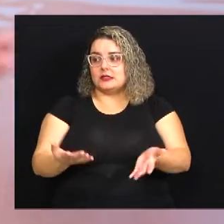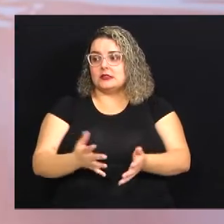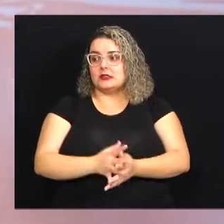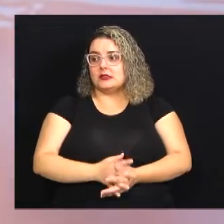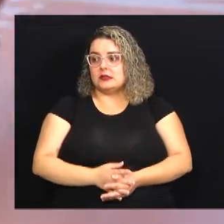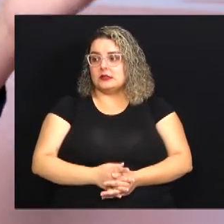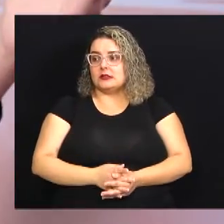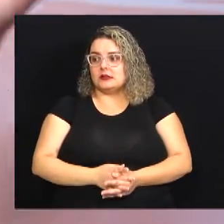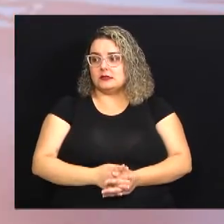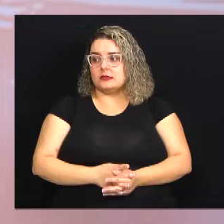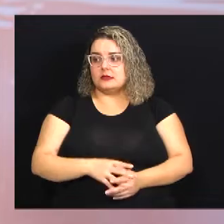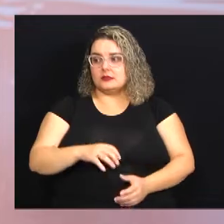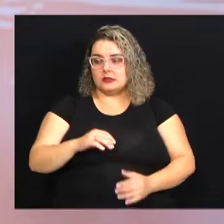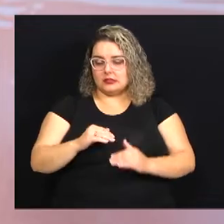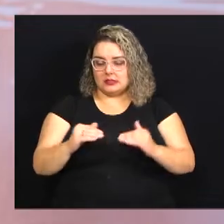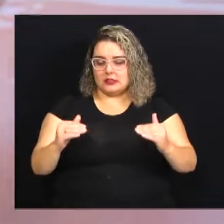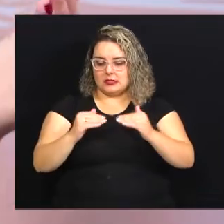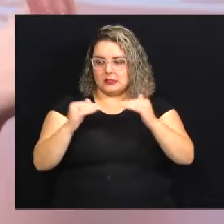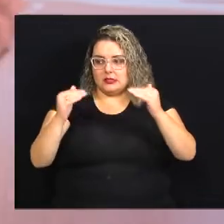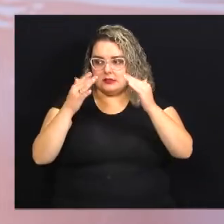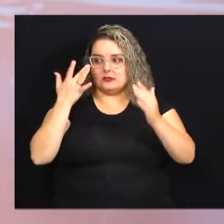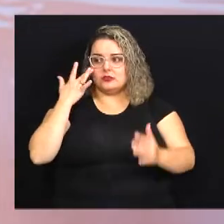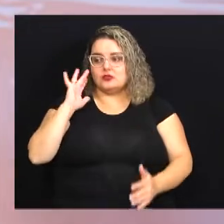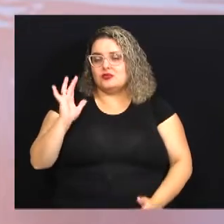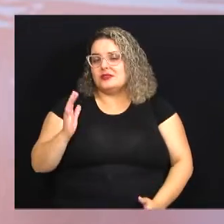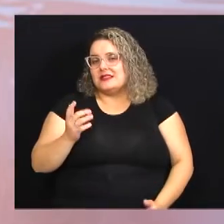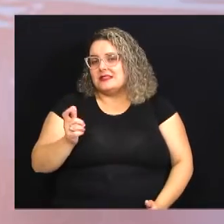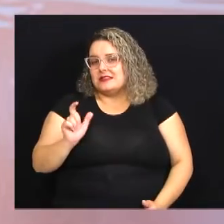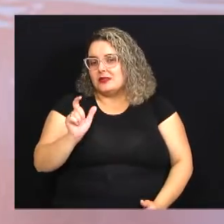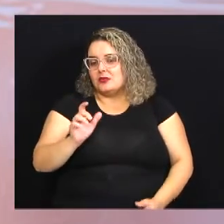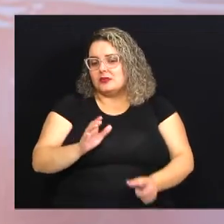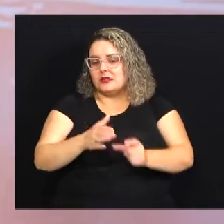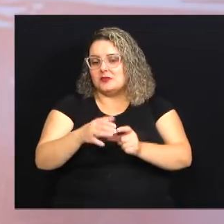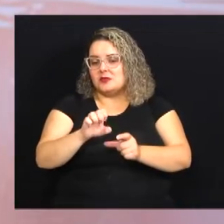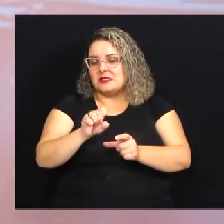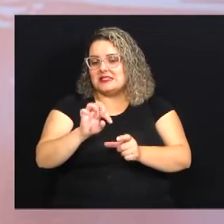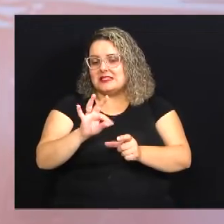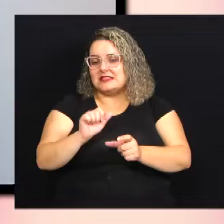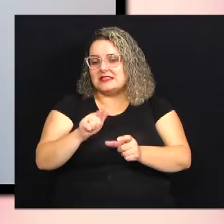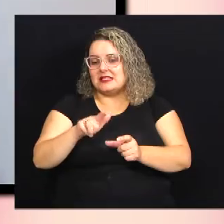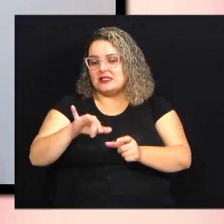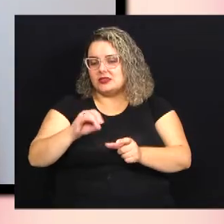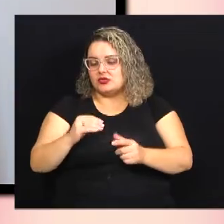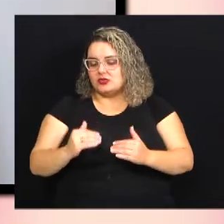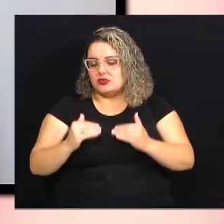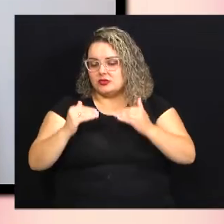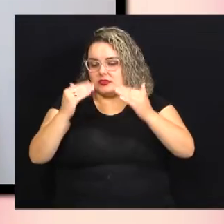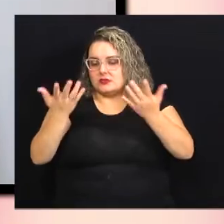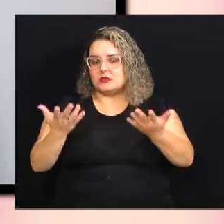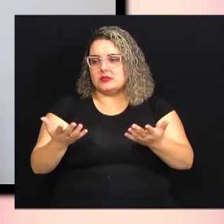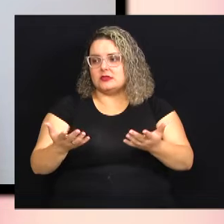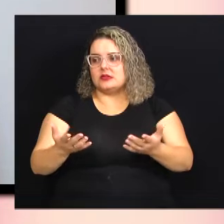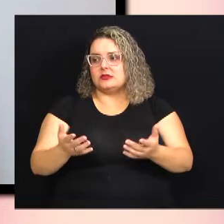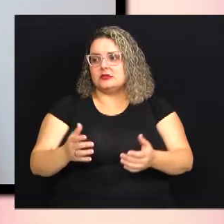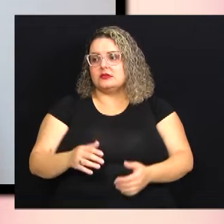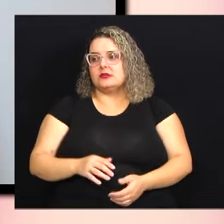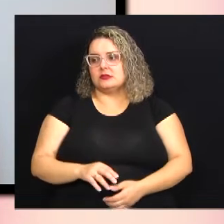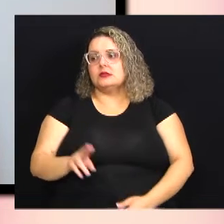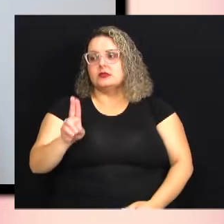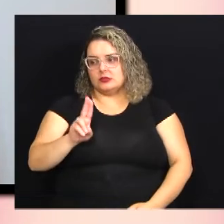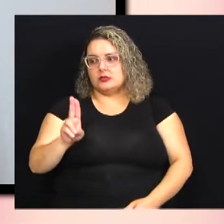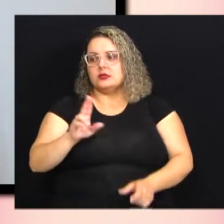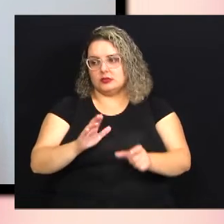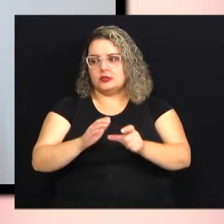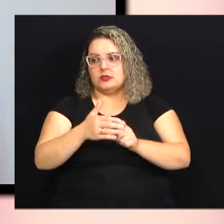ter estágios? Não sei se é essa palavra que a gente fala quando se trata de Alzheimer. Sim, a gente usa